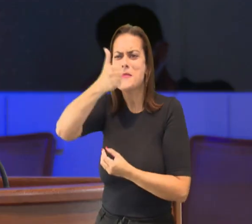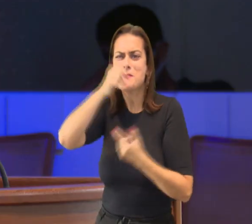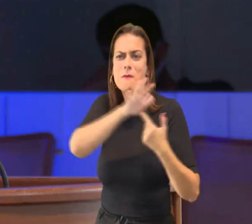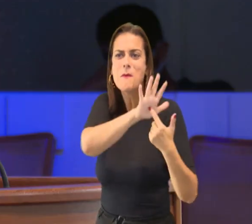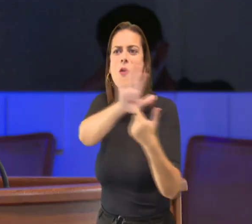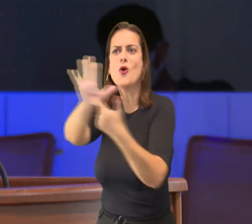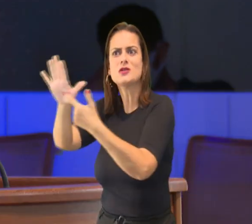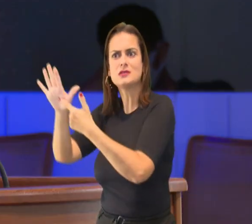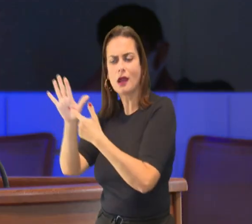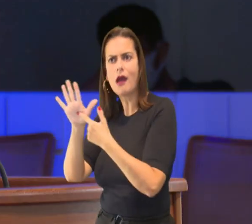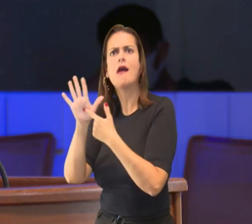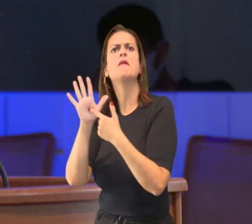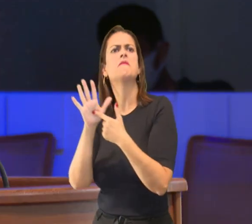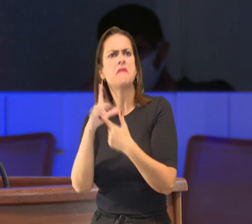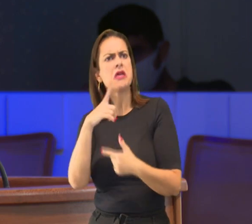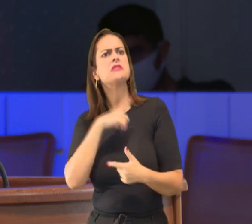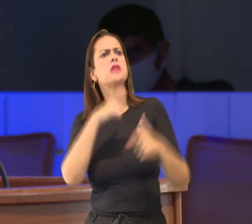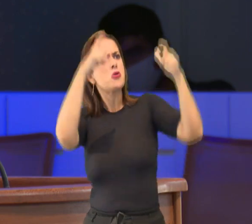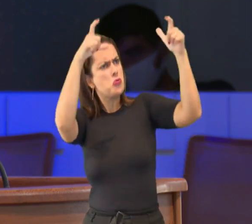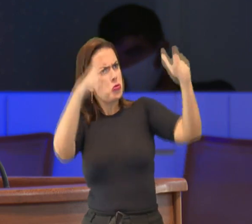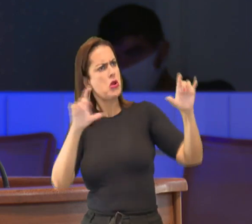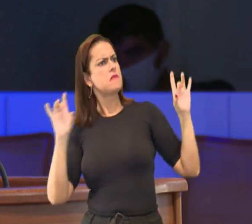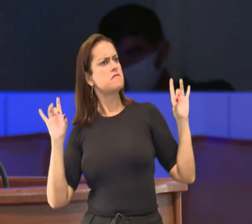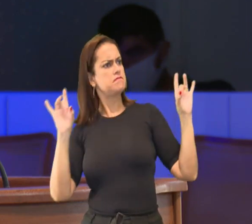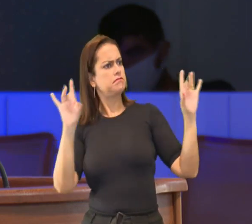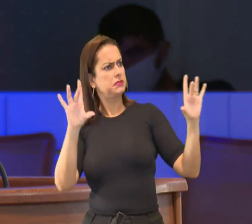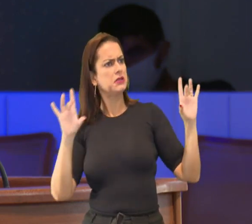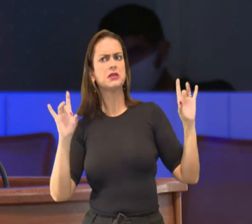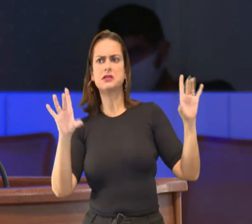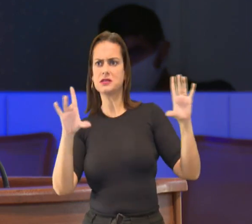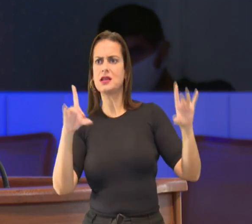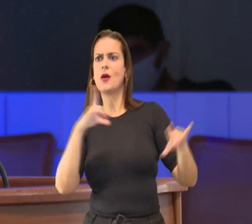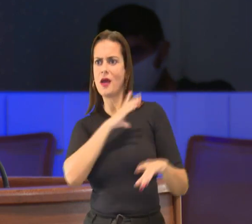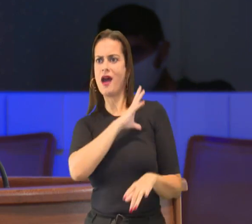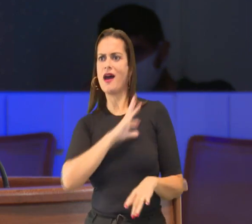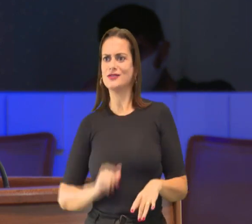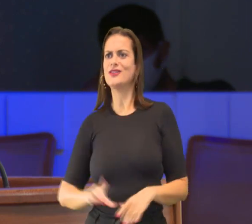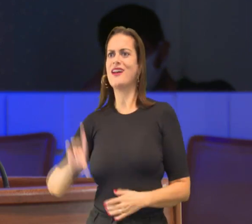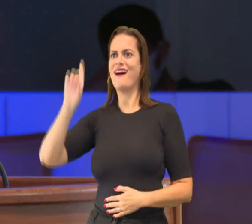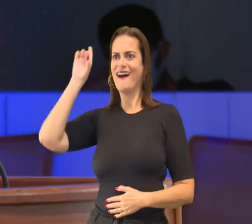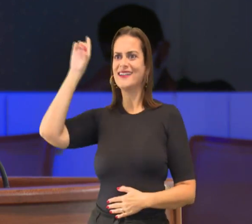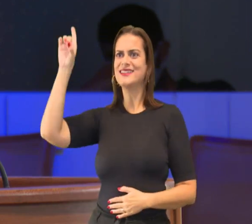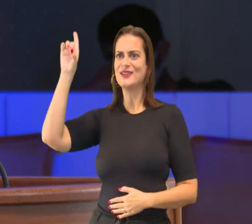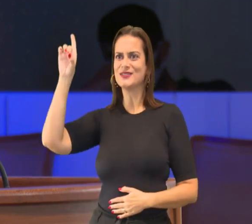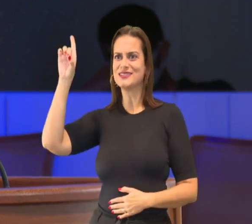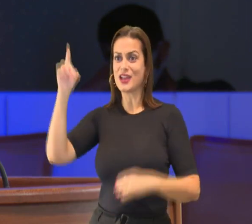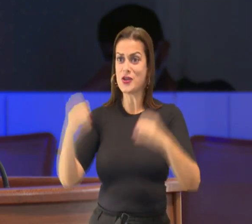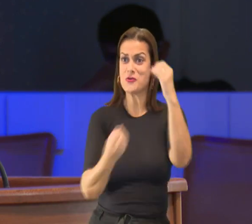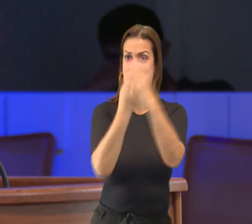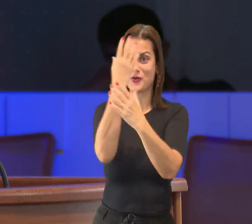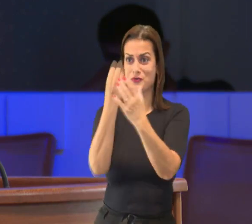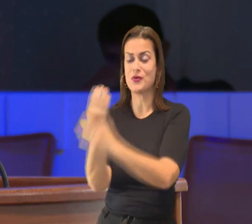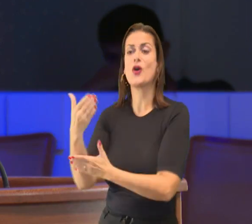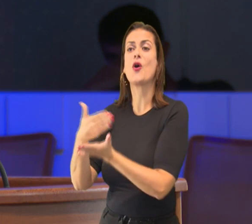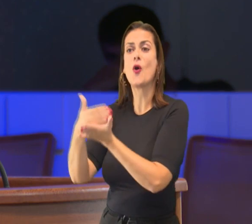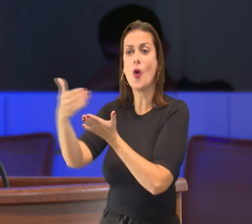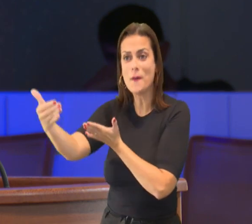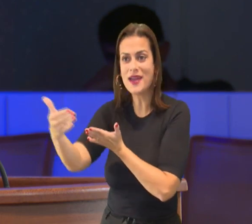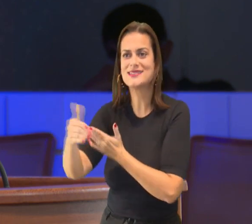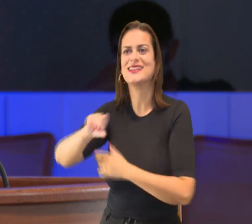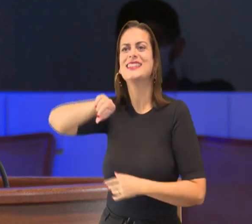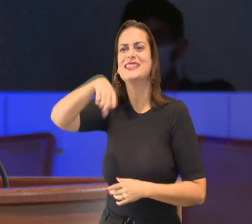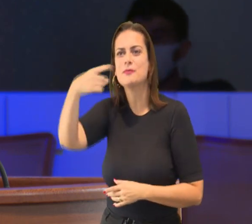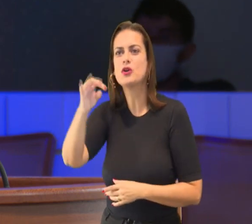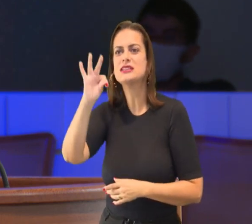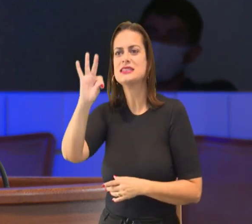manifestação visível de um local específico que dará origem aos demais, como por exemplo, depois o